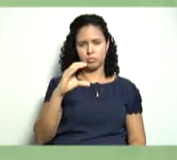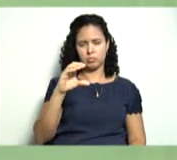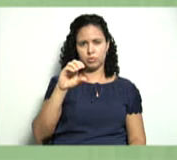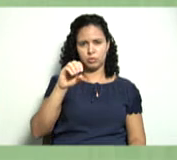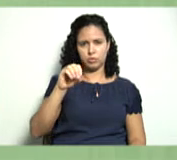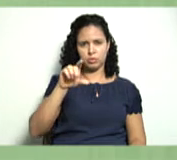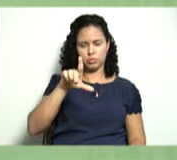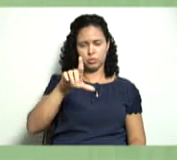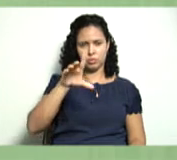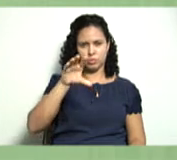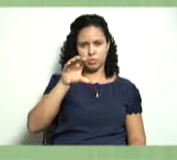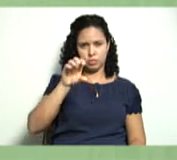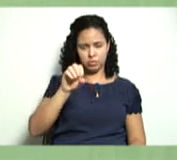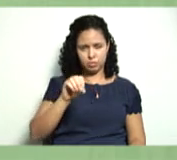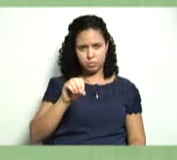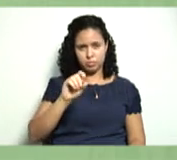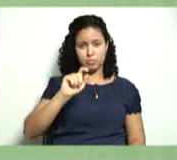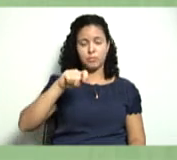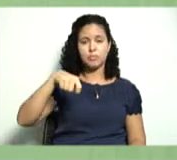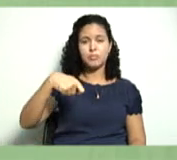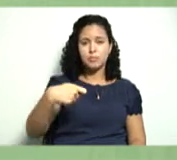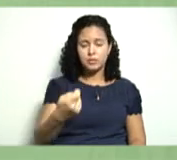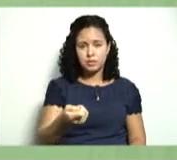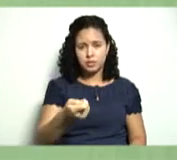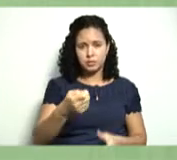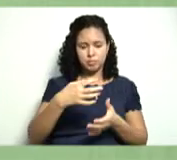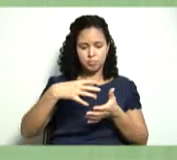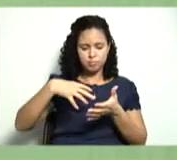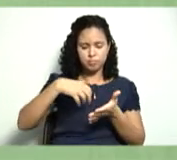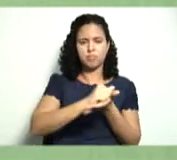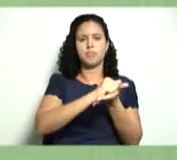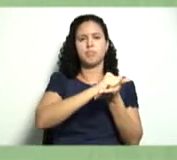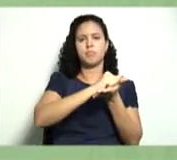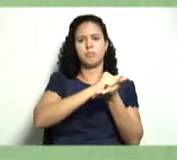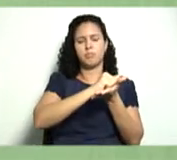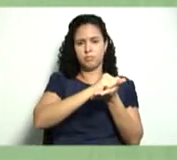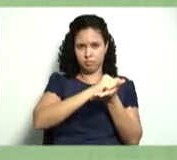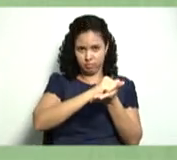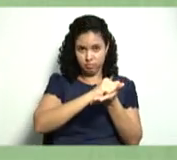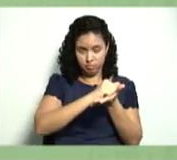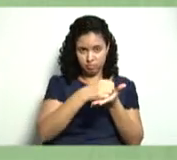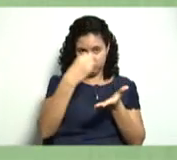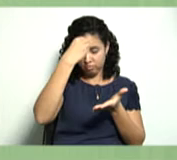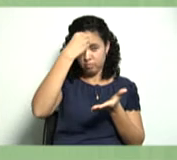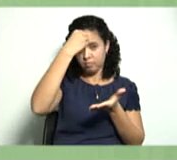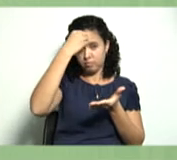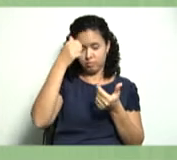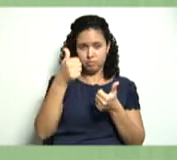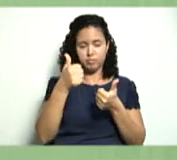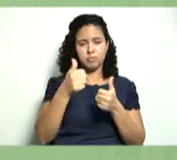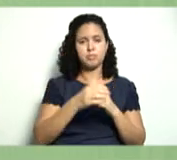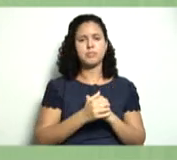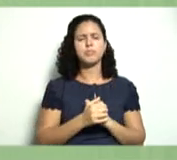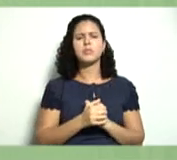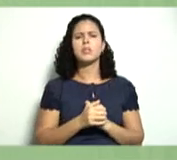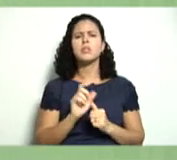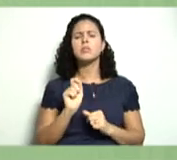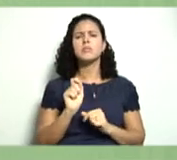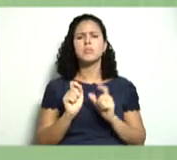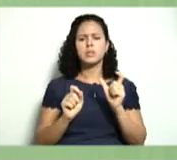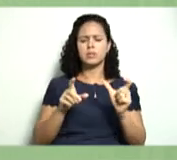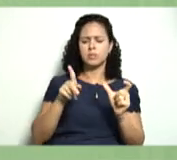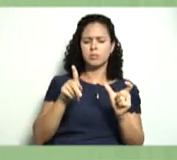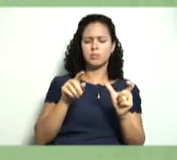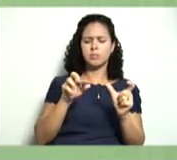e precisam saber da necessidade da importância e utilizá los corretamente o primeiro que um protocolo